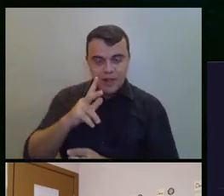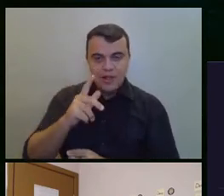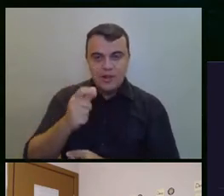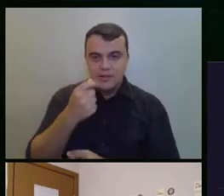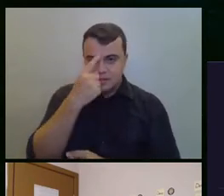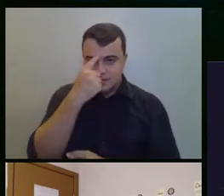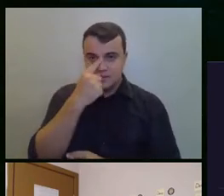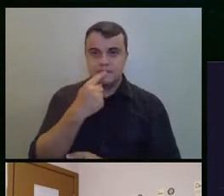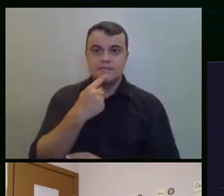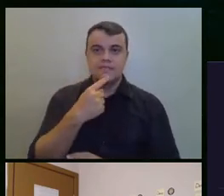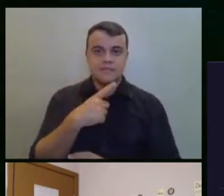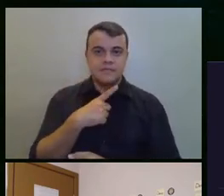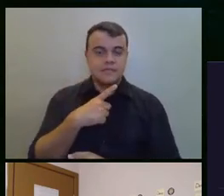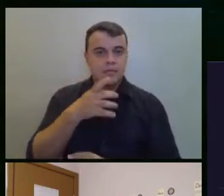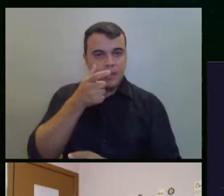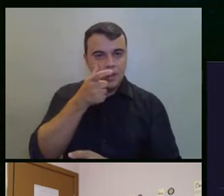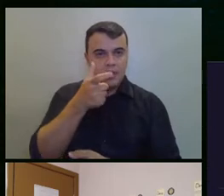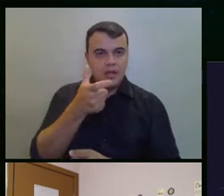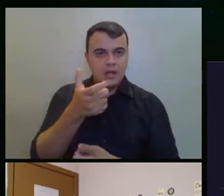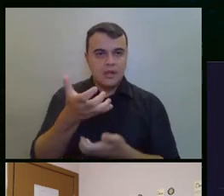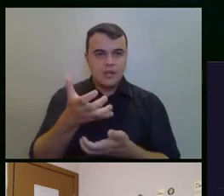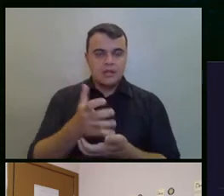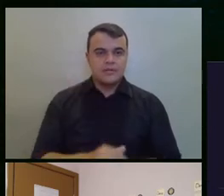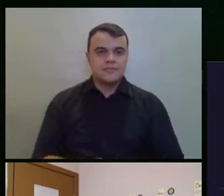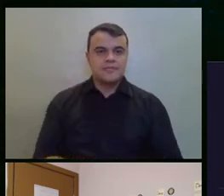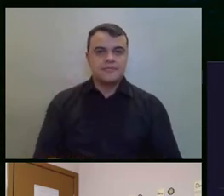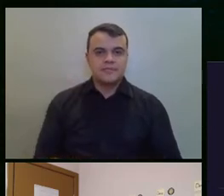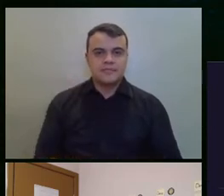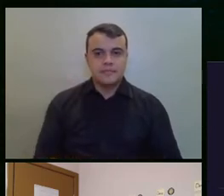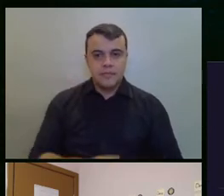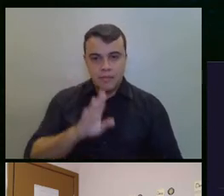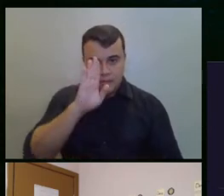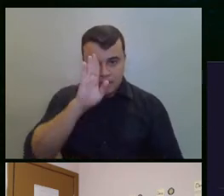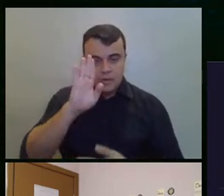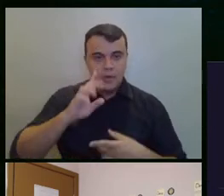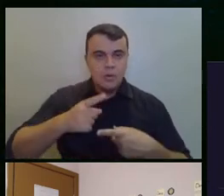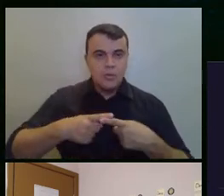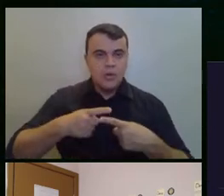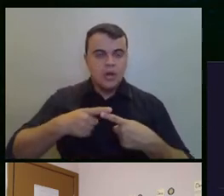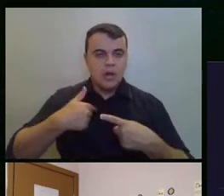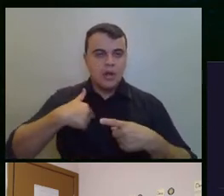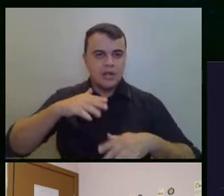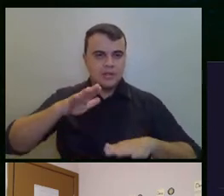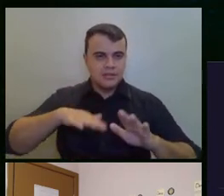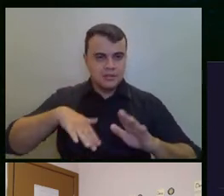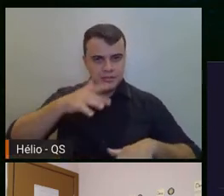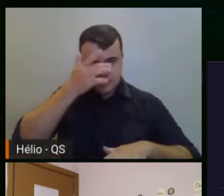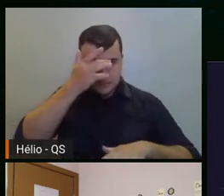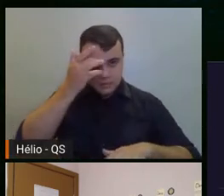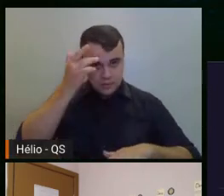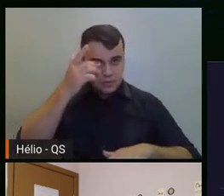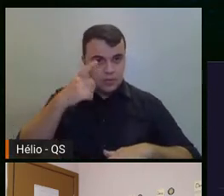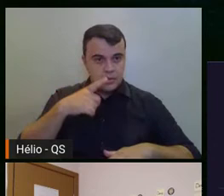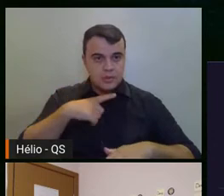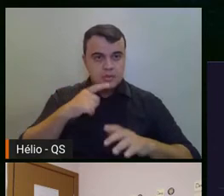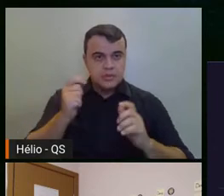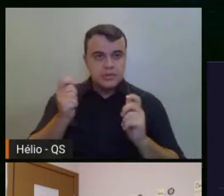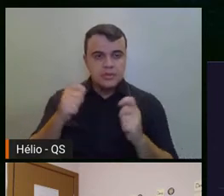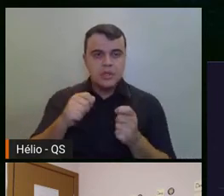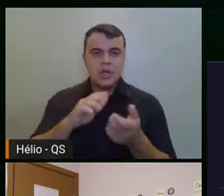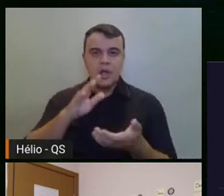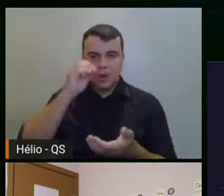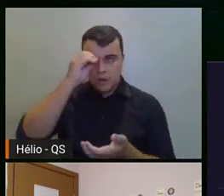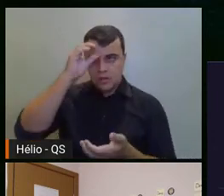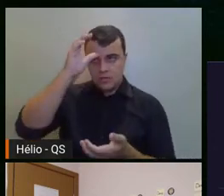perfis tendo interesse na trilha massa demais principalmente porque eu sei que tem muitas pessoas aí que estão que pode ter algum